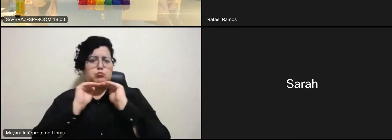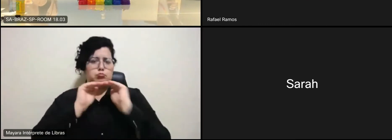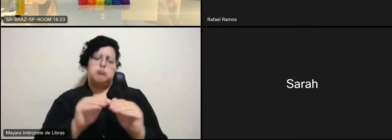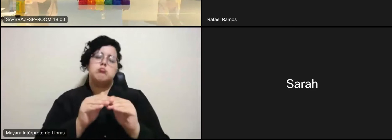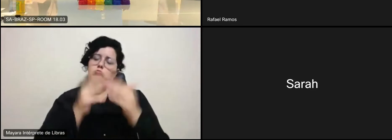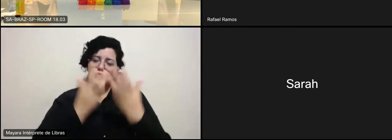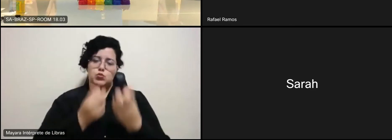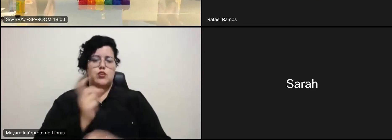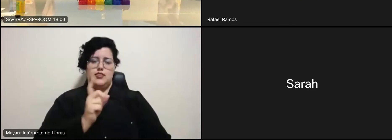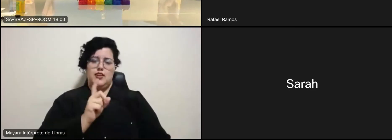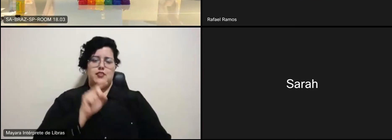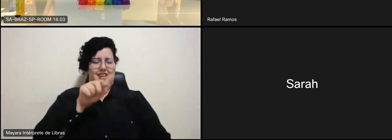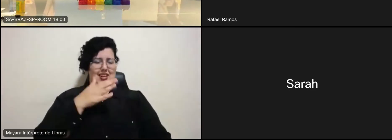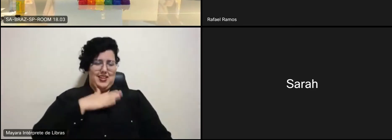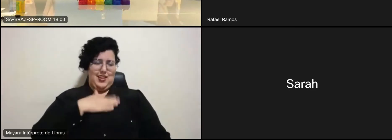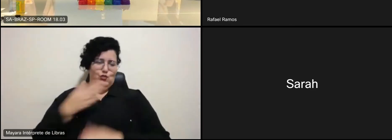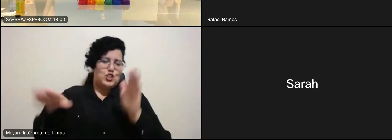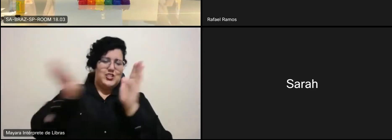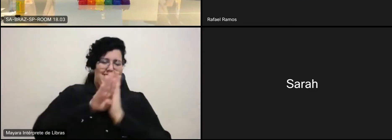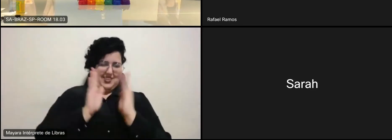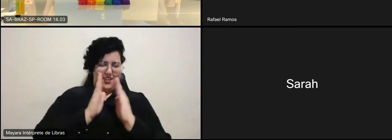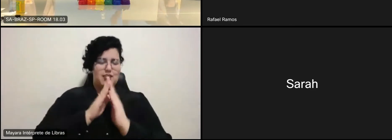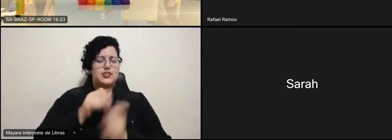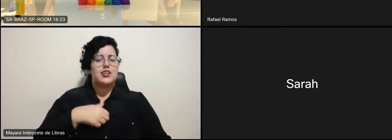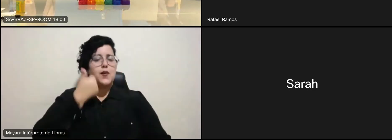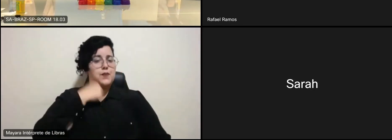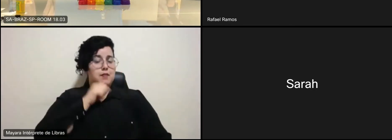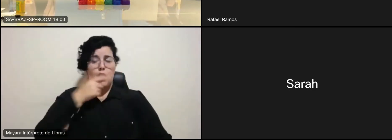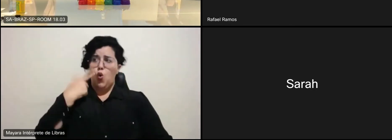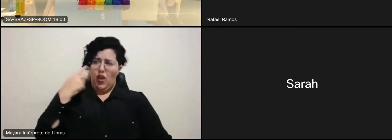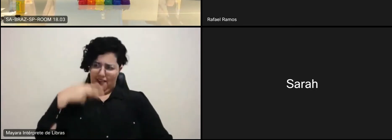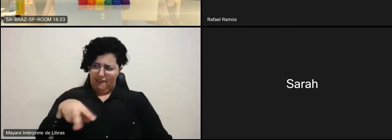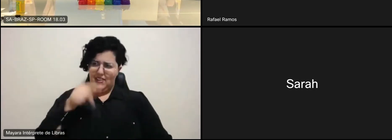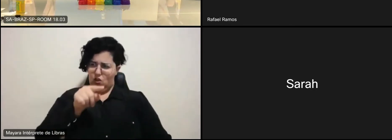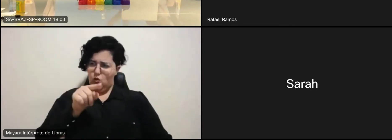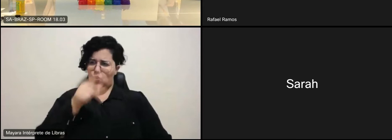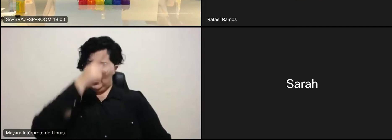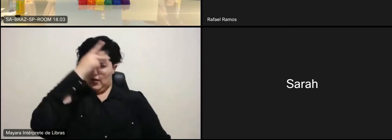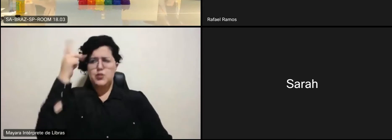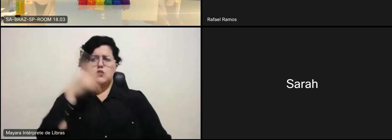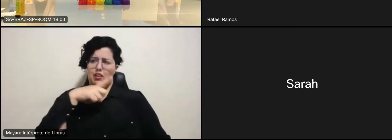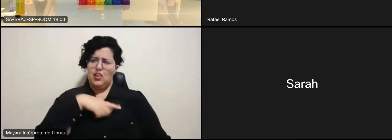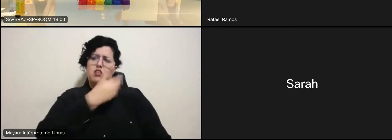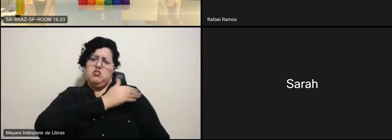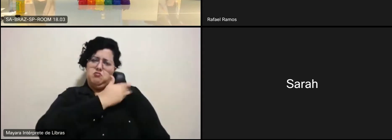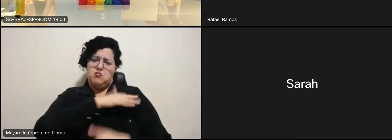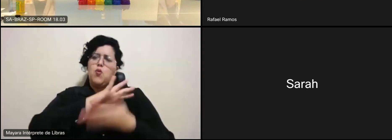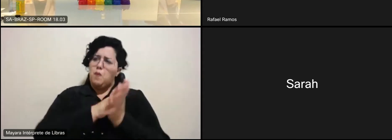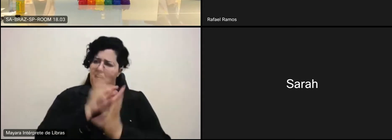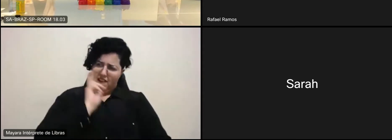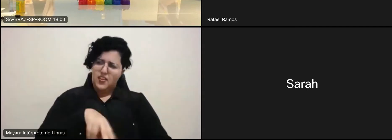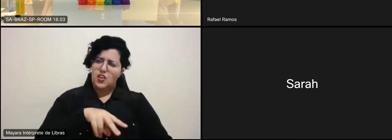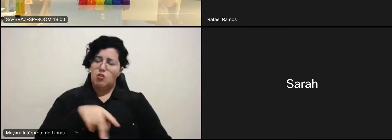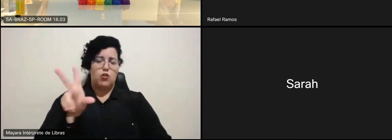minha mãe fala: olha, essa pessoa está sendo homofóbica. E ouvir isso da minha mãe, que até os meus 20 anos falava que ser gay